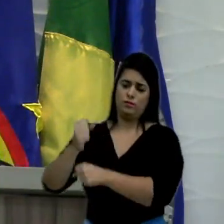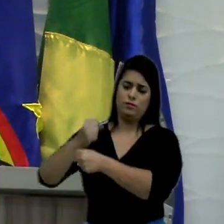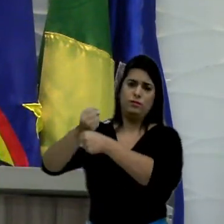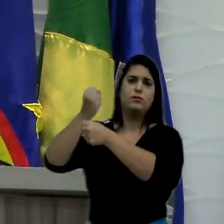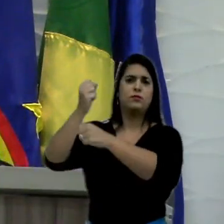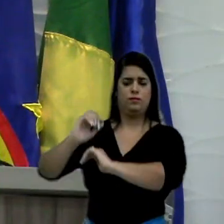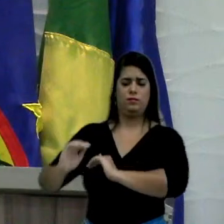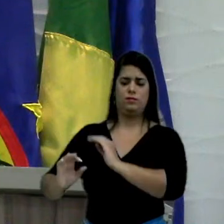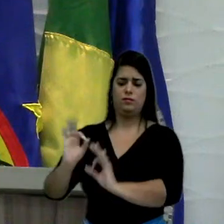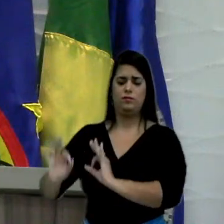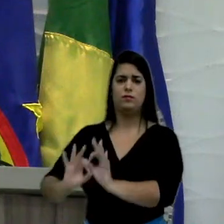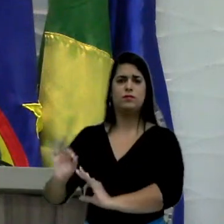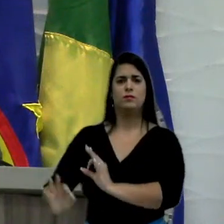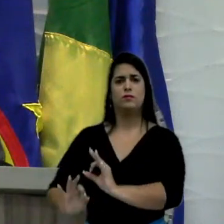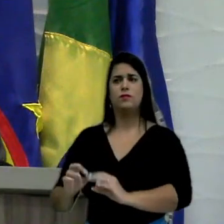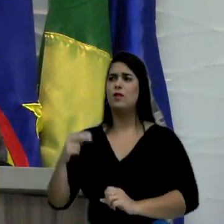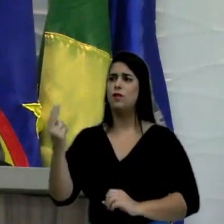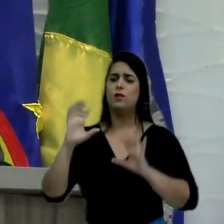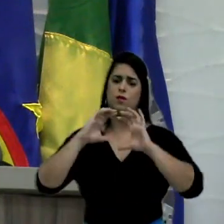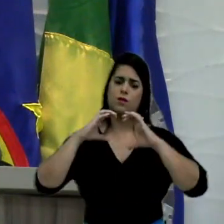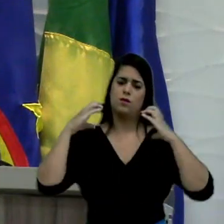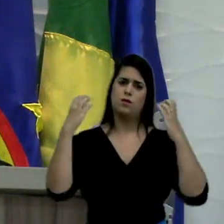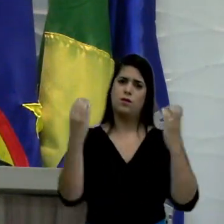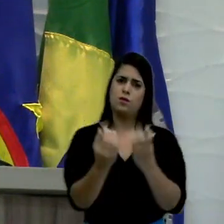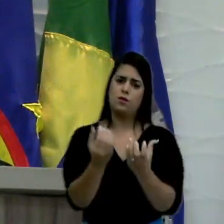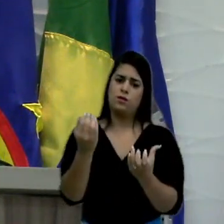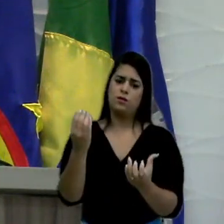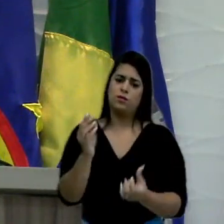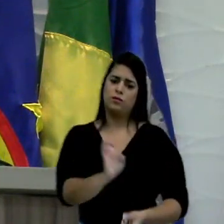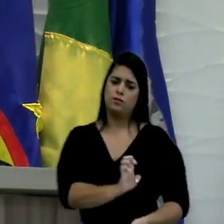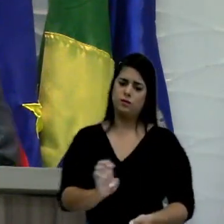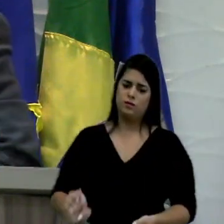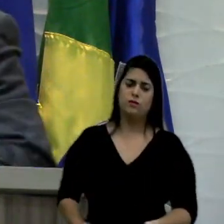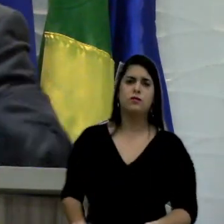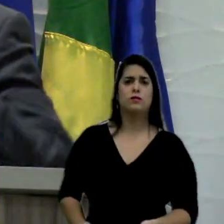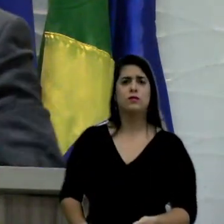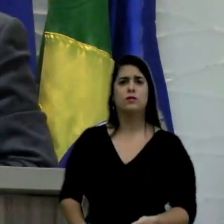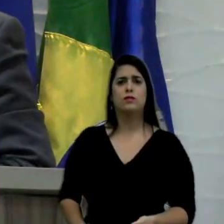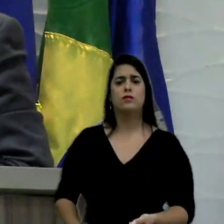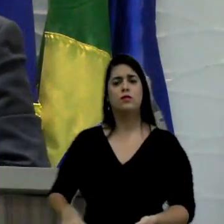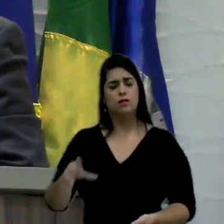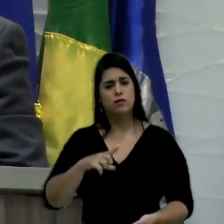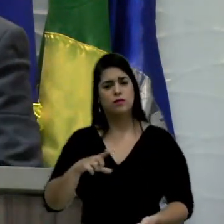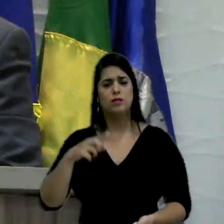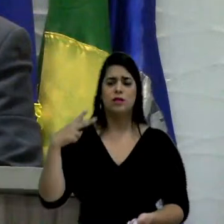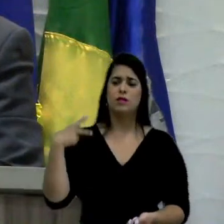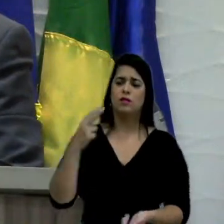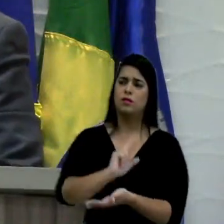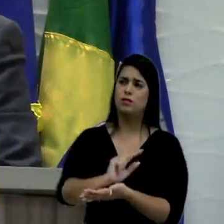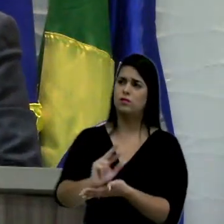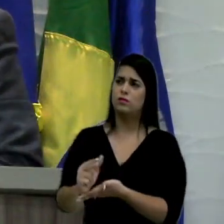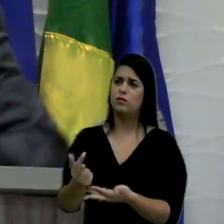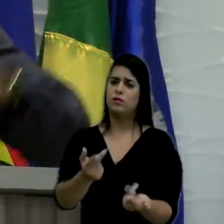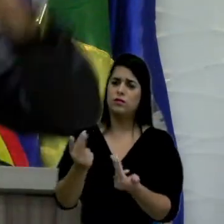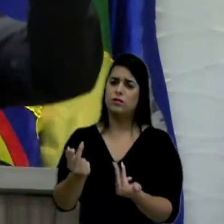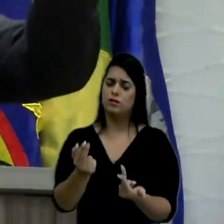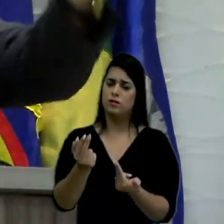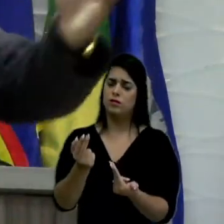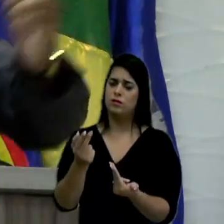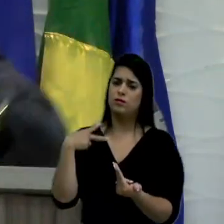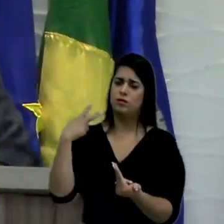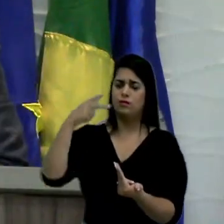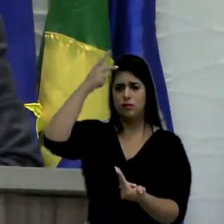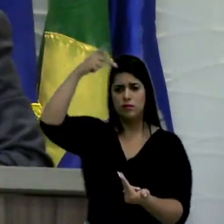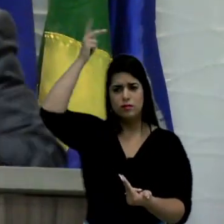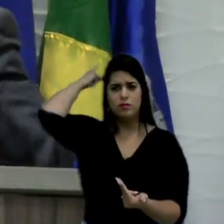gente vai aos congressos, aqui no estado e fora do estado, onde tem vereadores, como o vereador Pachequinho e o vereador